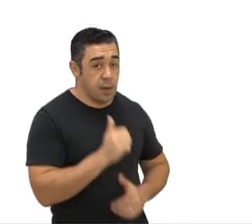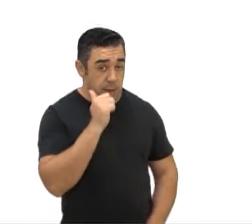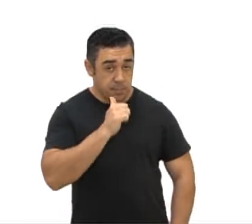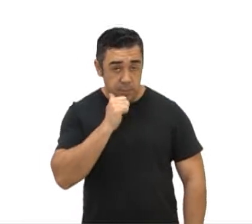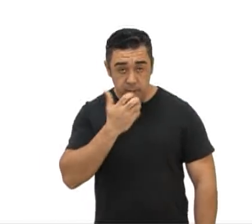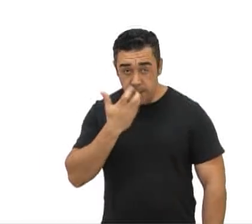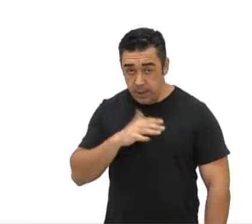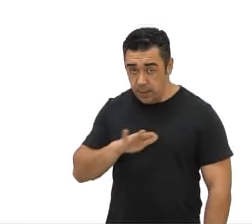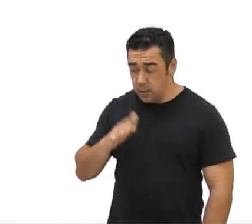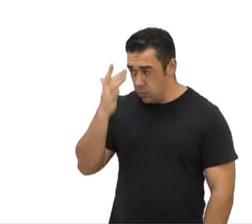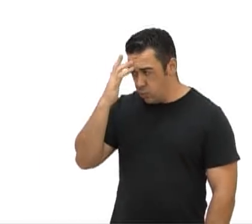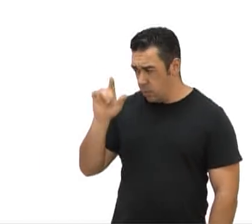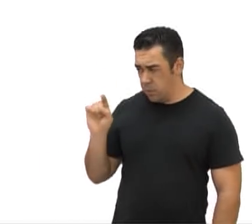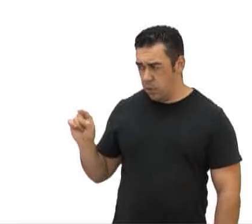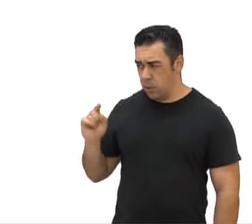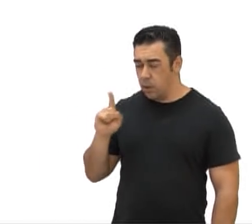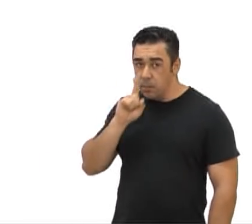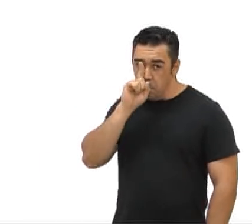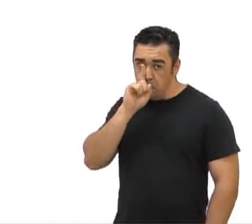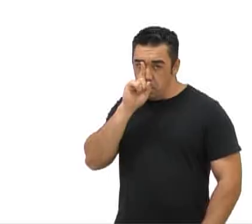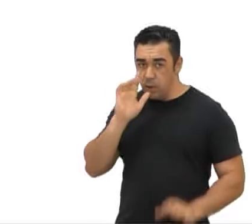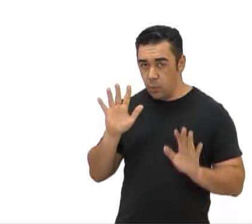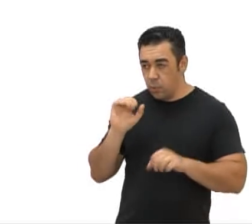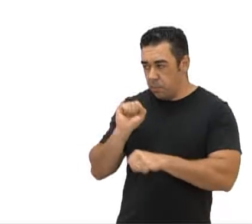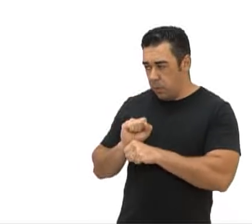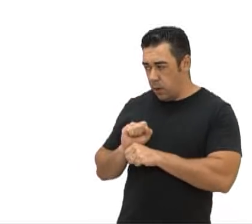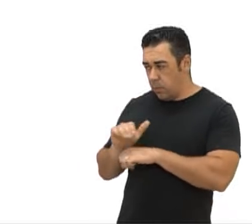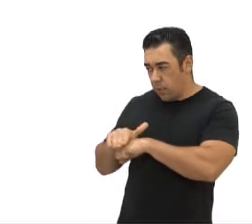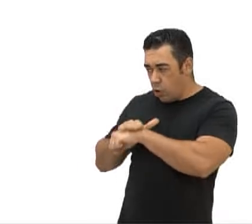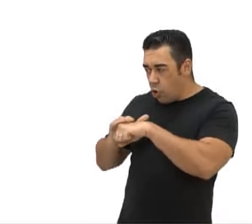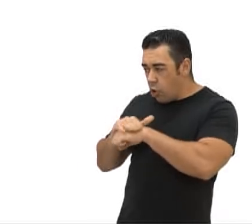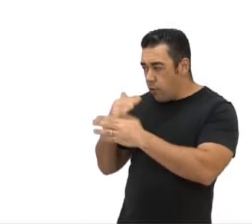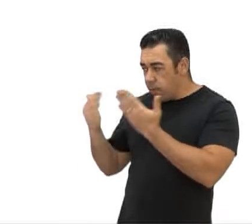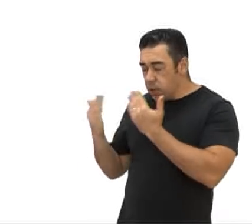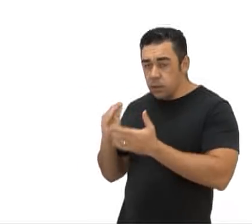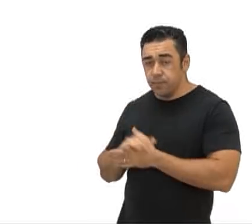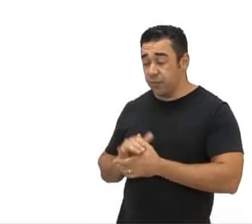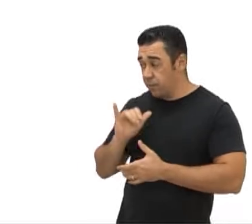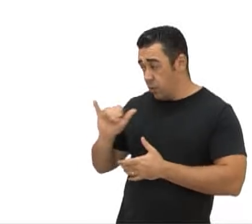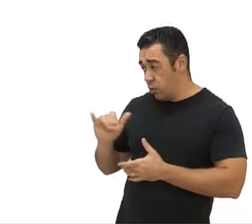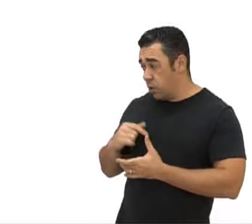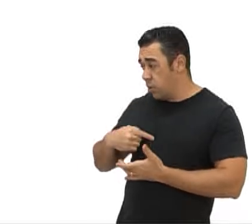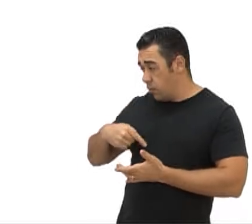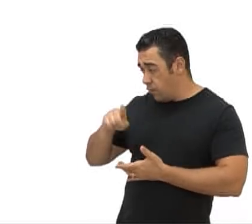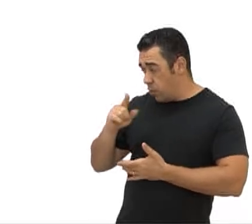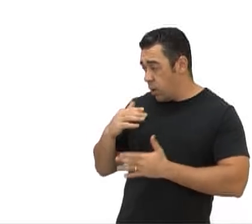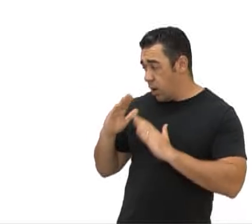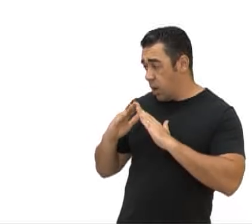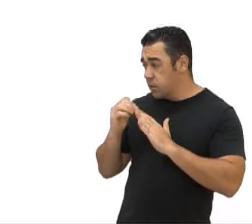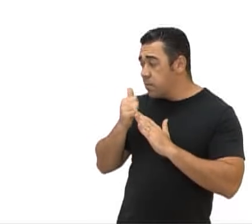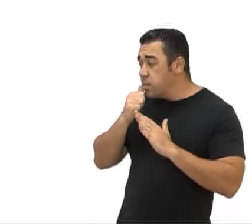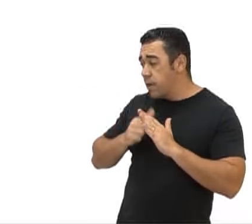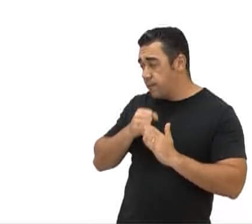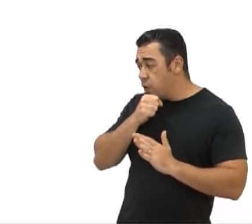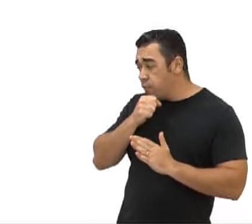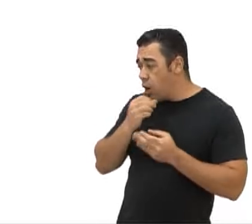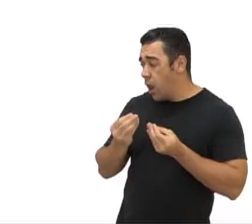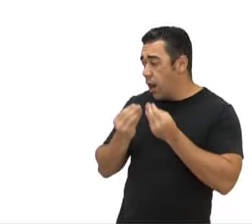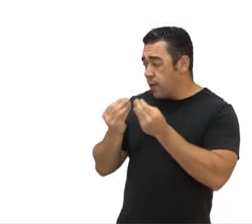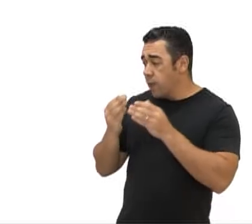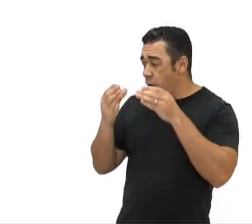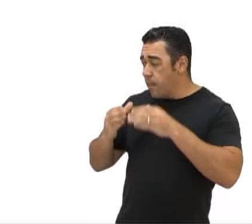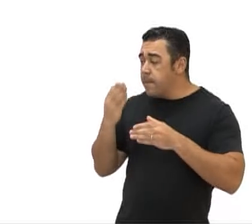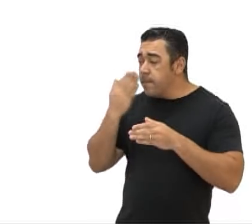não sabia que é perigoso deter-se para escutar um lobo, disse-lhe: vou ver a minha avó e levar-lhe